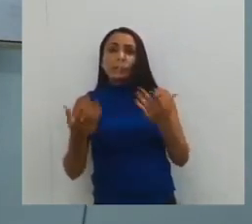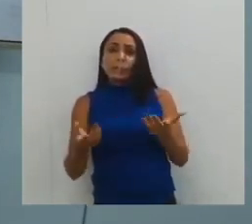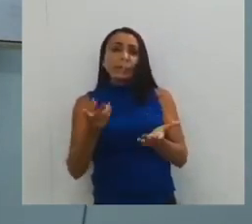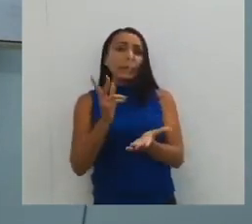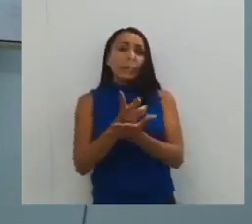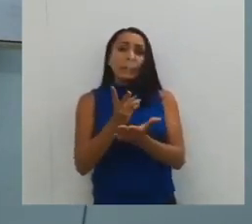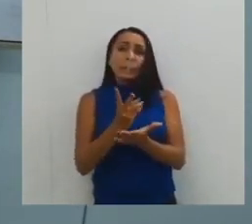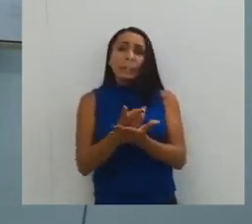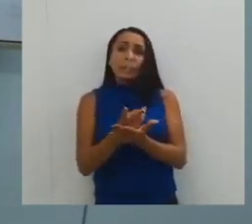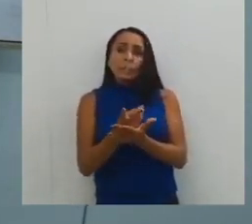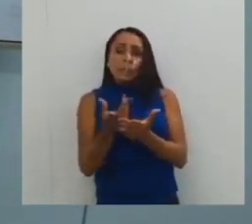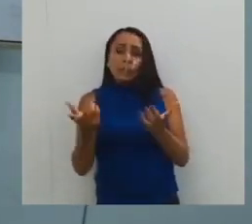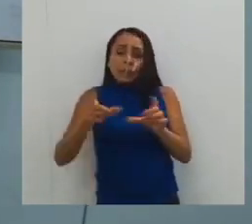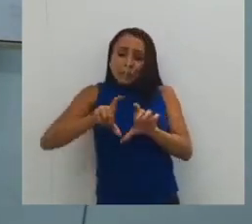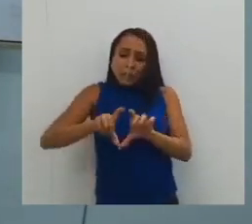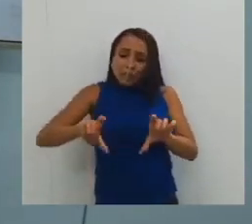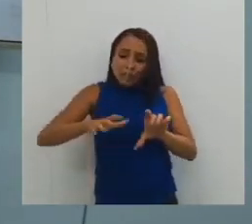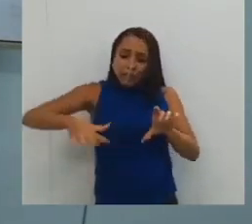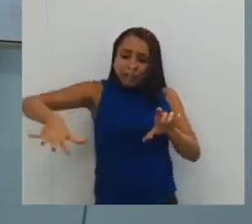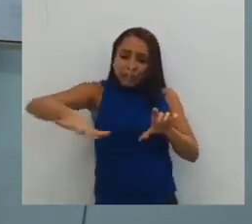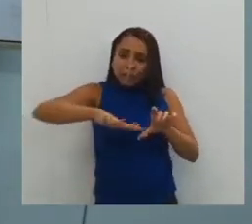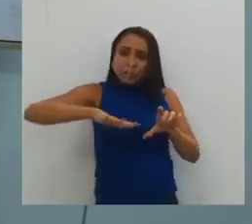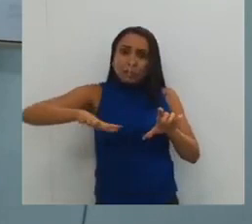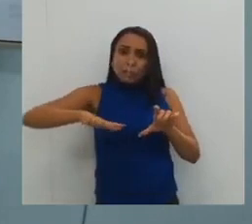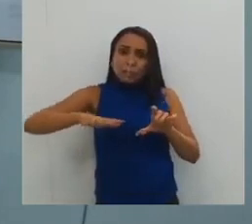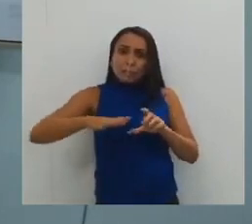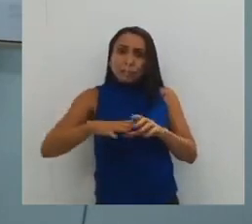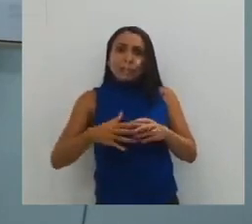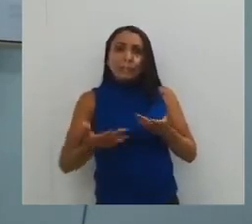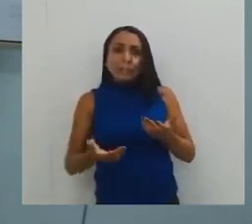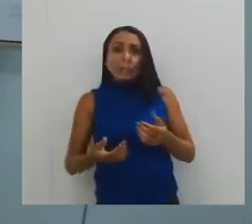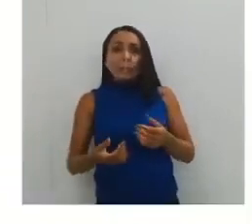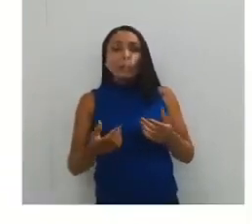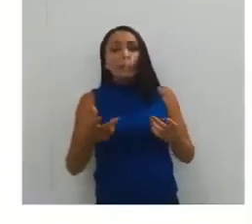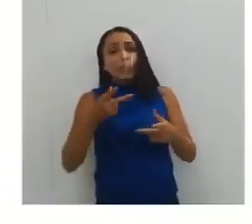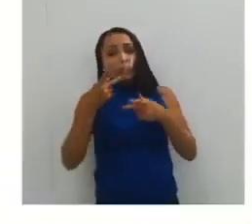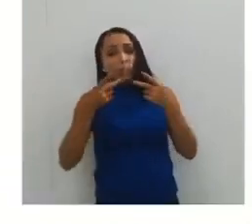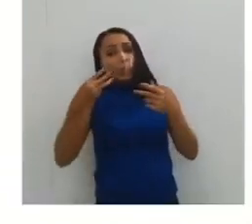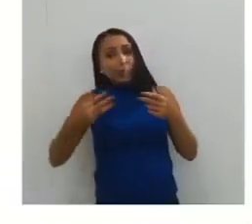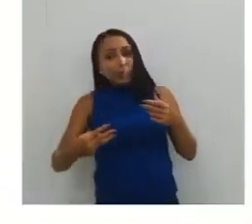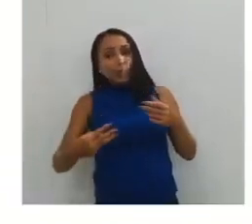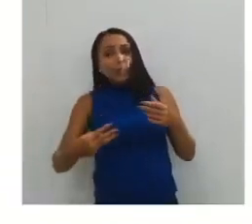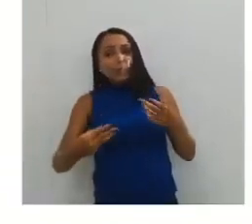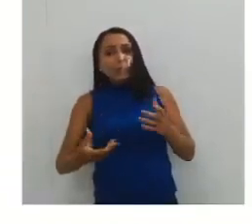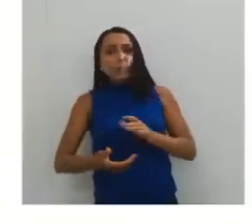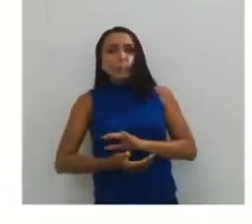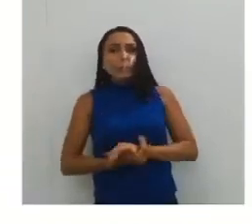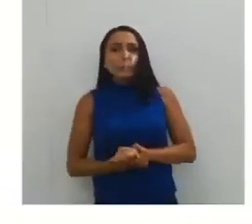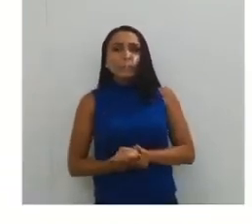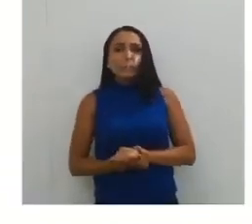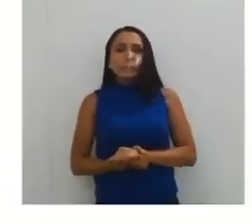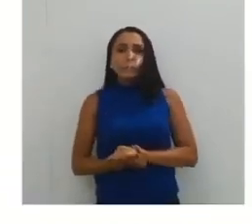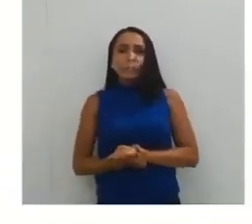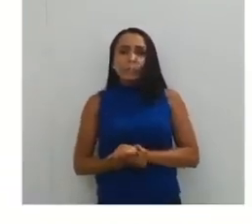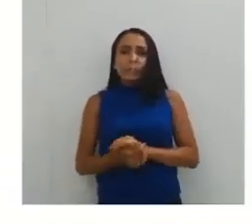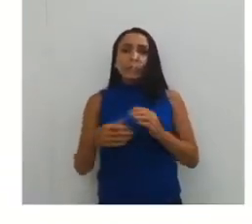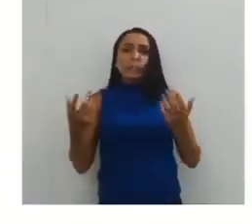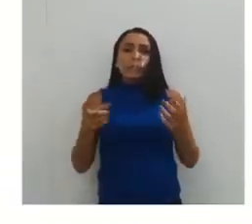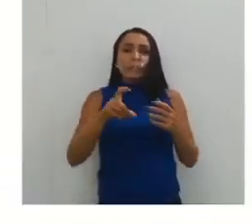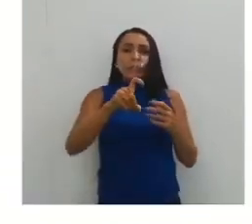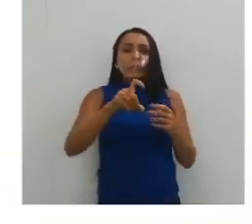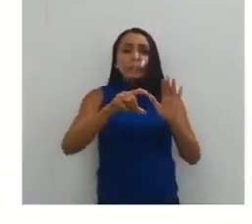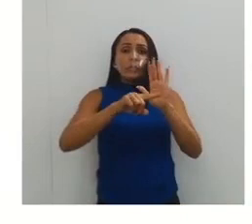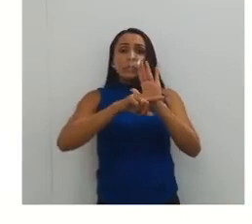mesma entrada do que aqui, porque ele fala que a largura é de 3. Então, ó, x menos 3 também. Então, fica x